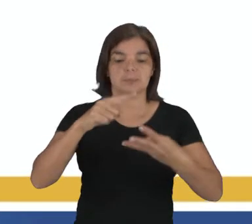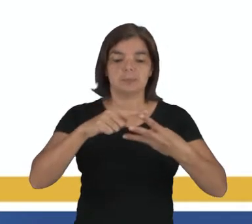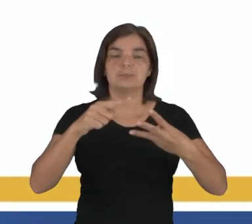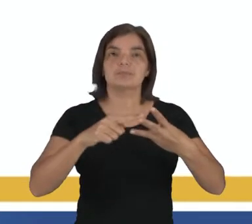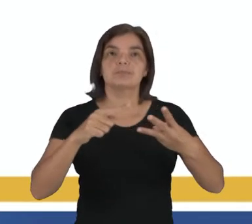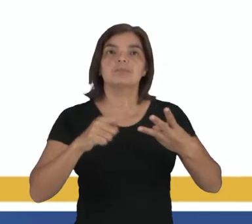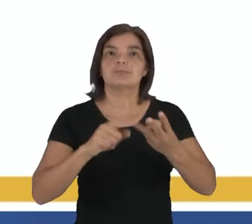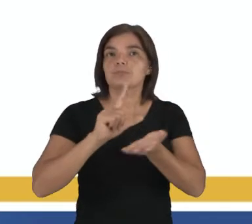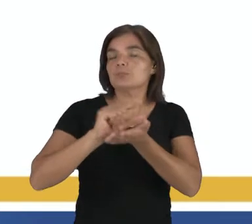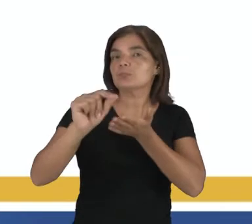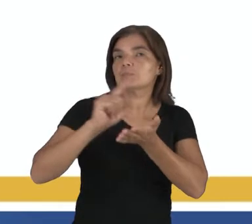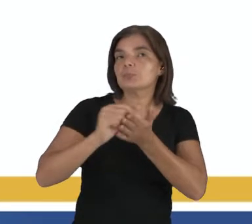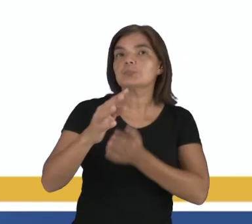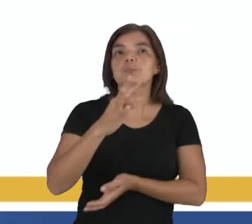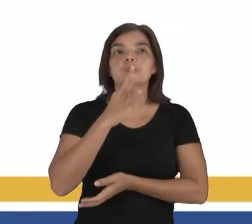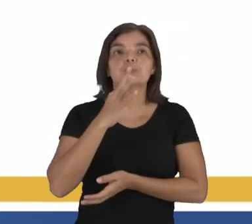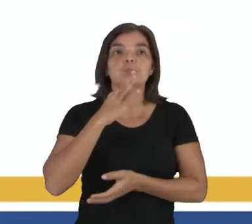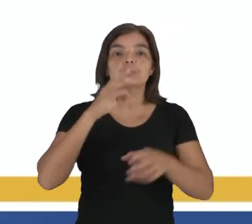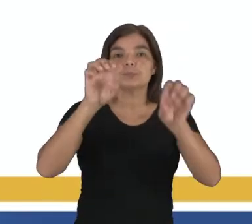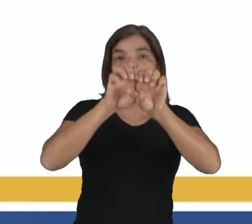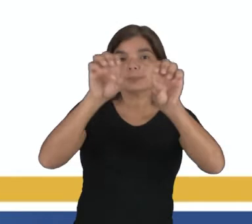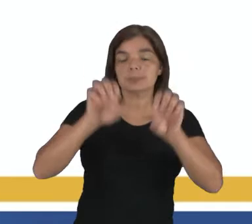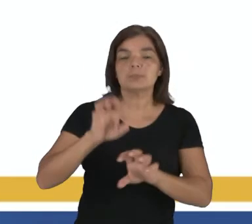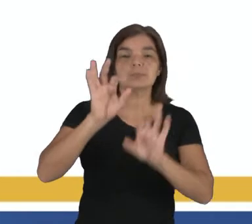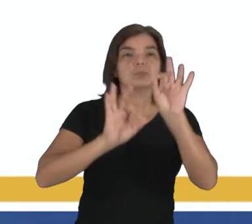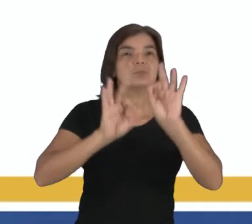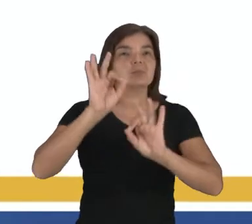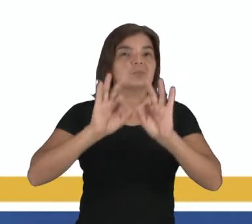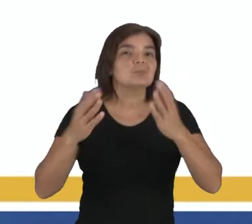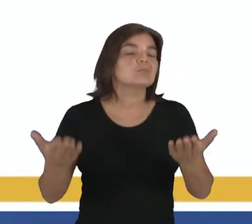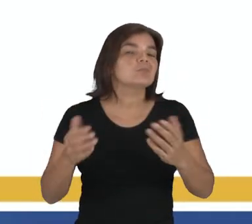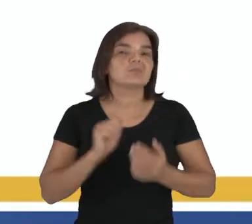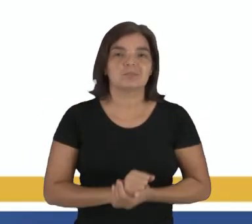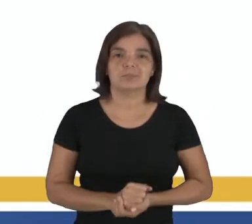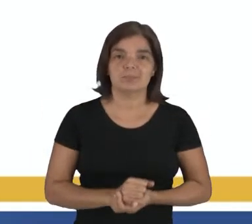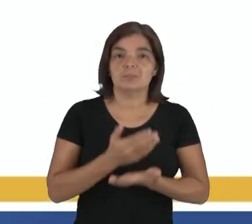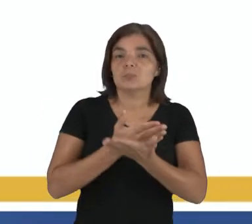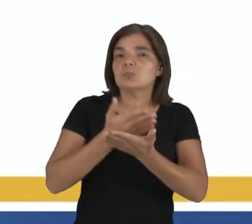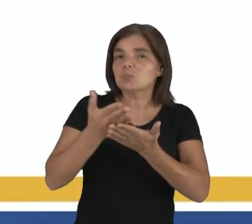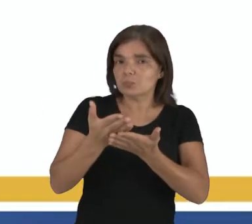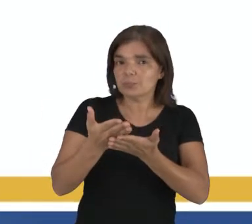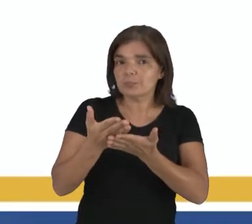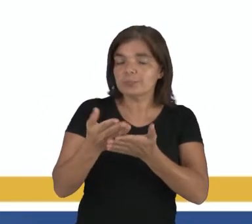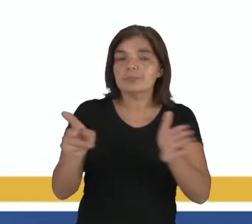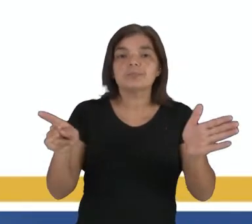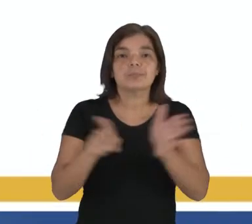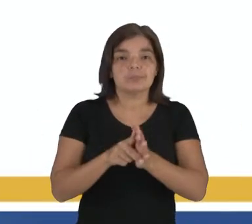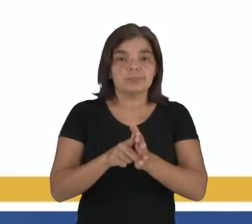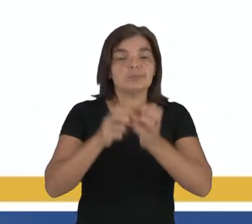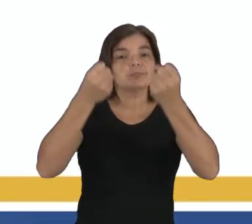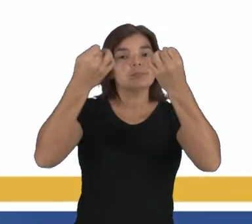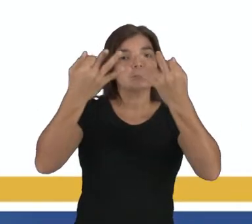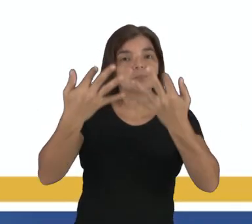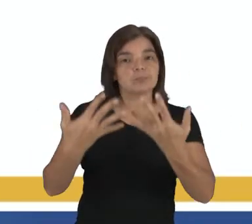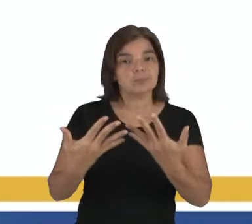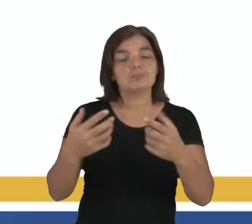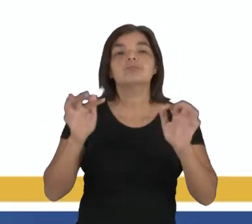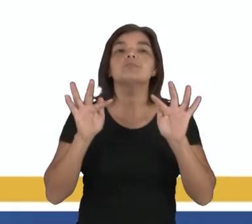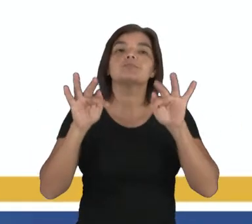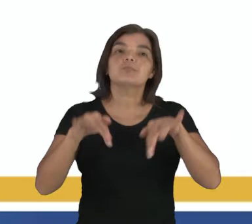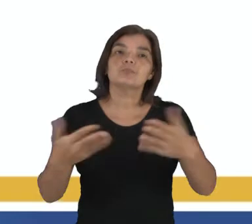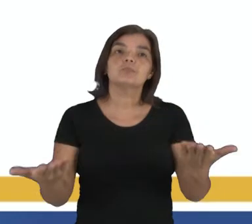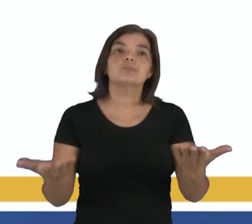localizar as 3 partes do artigo de opinião. O que é que faz parte da introdução, o desenvolvimento